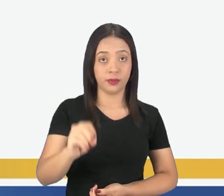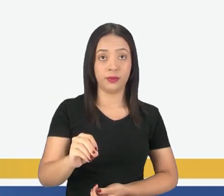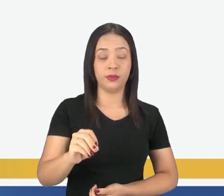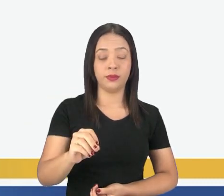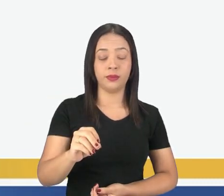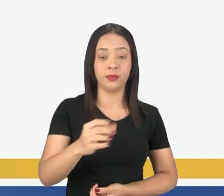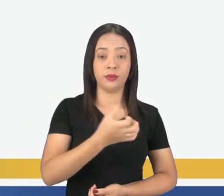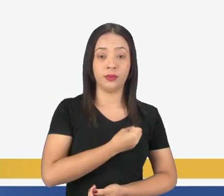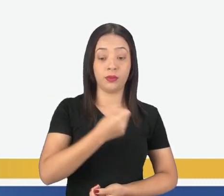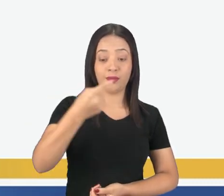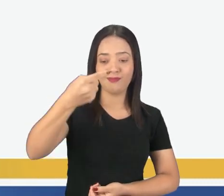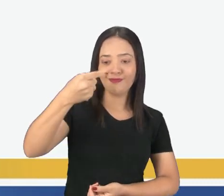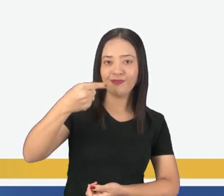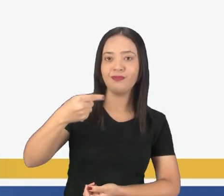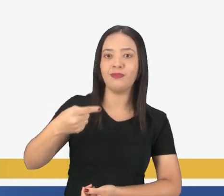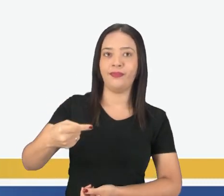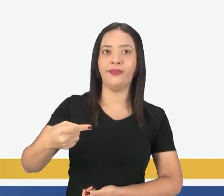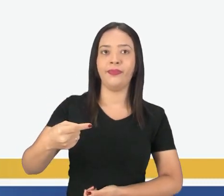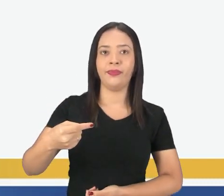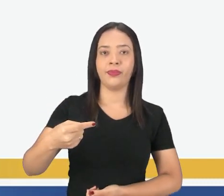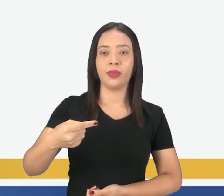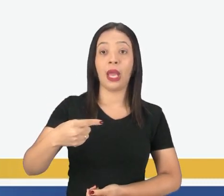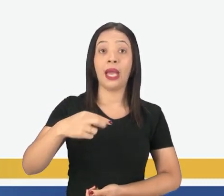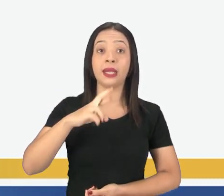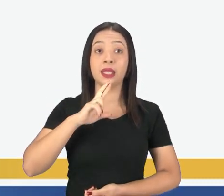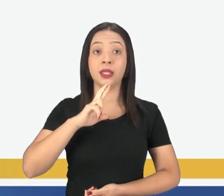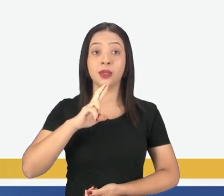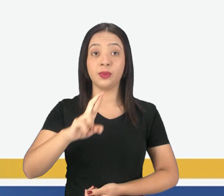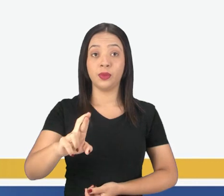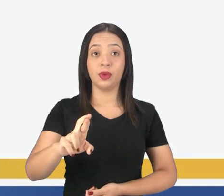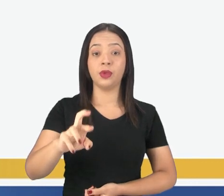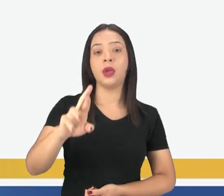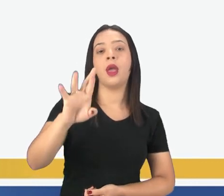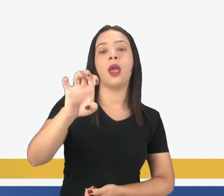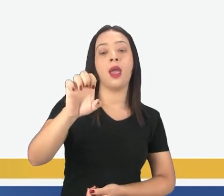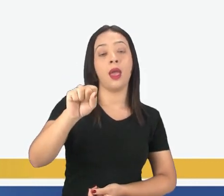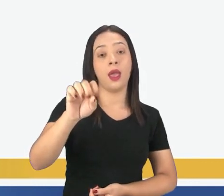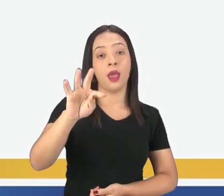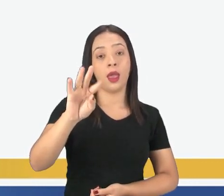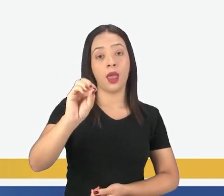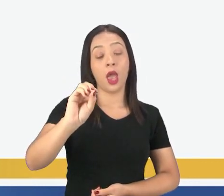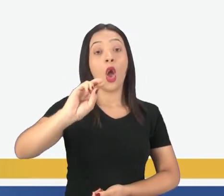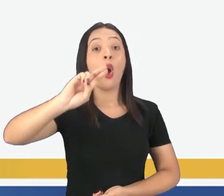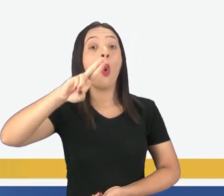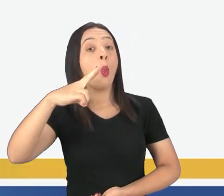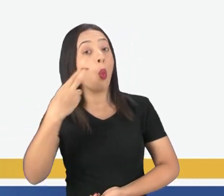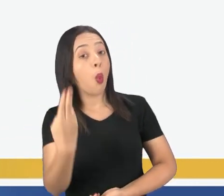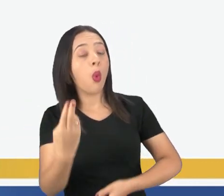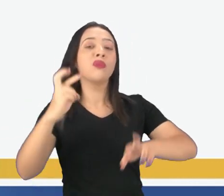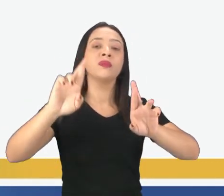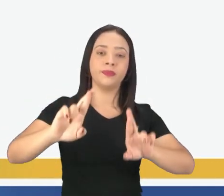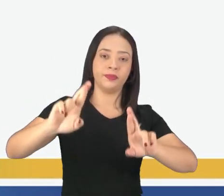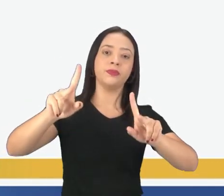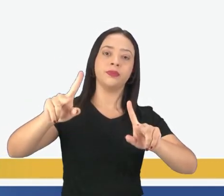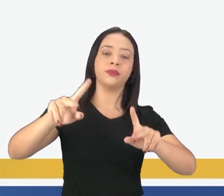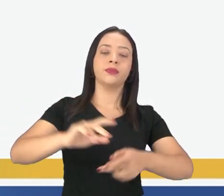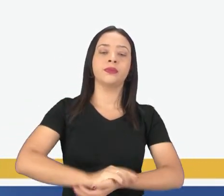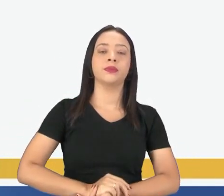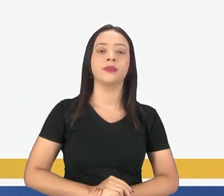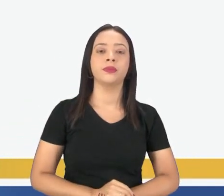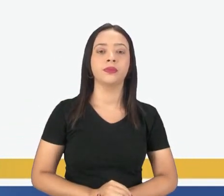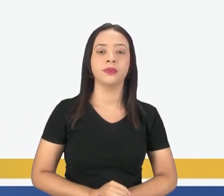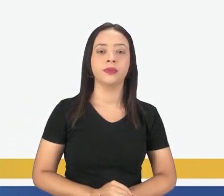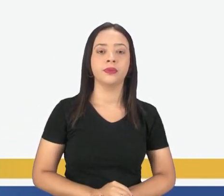a subtração. E o meu total da minha subtração, o resultado, eu chamo de resto ou